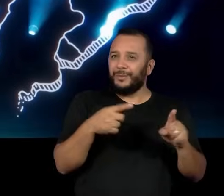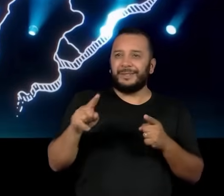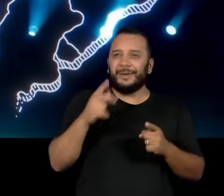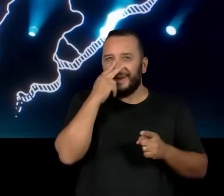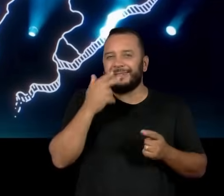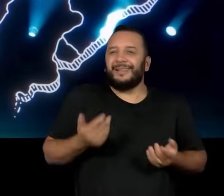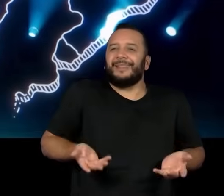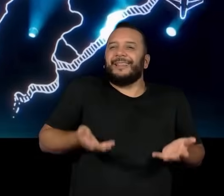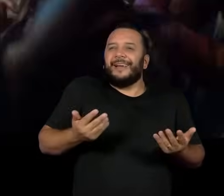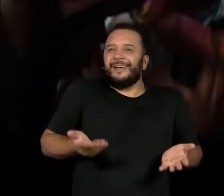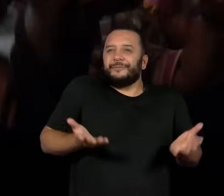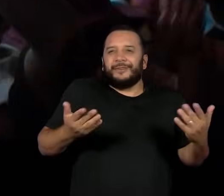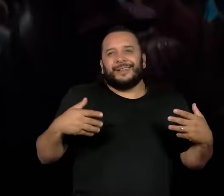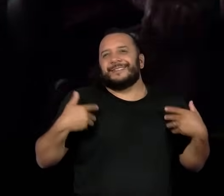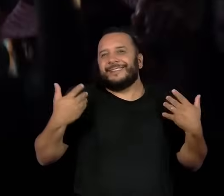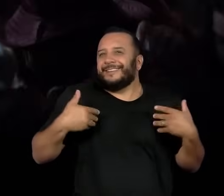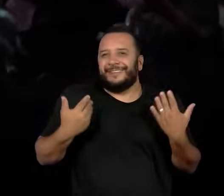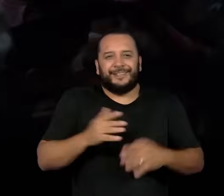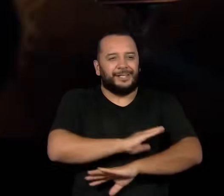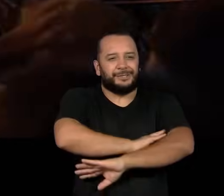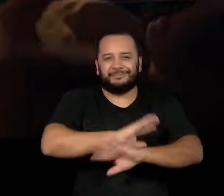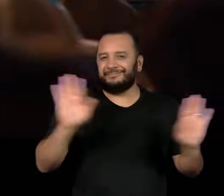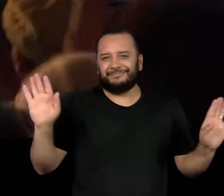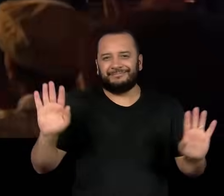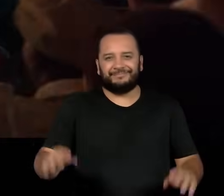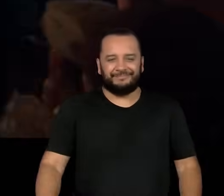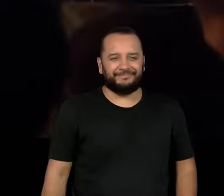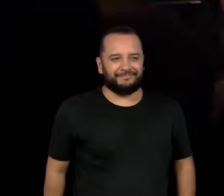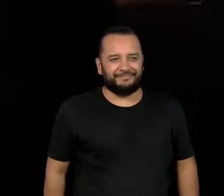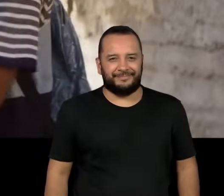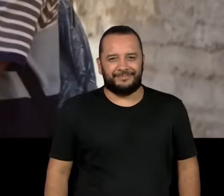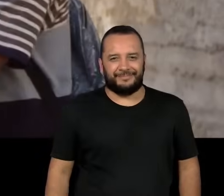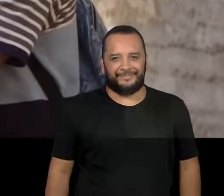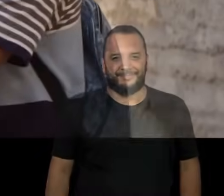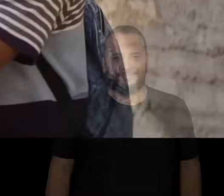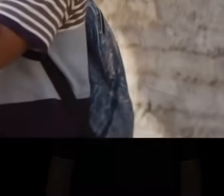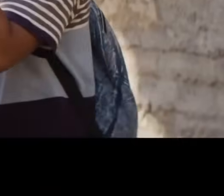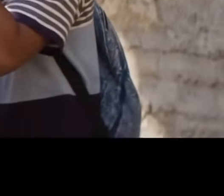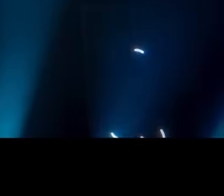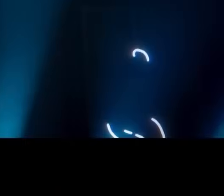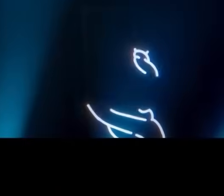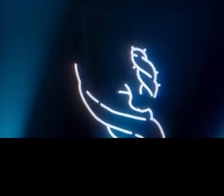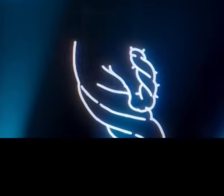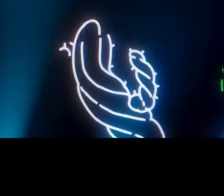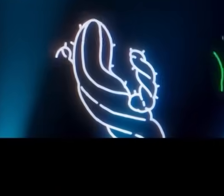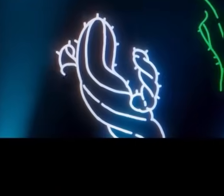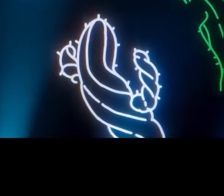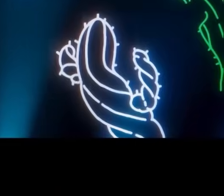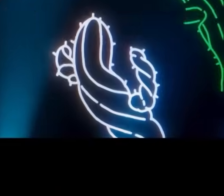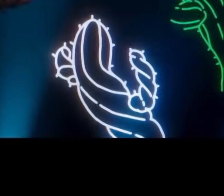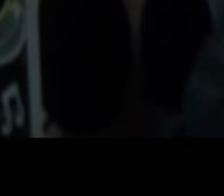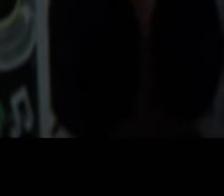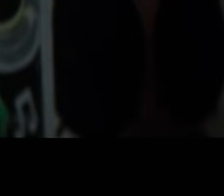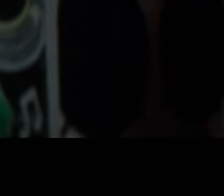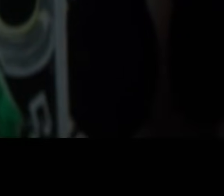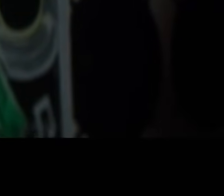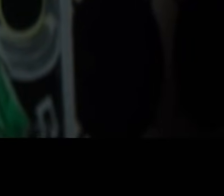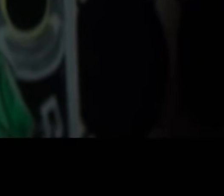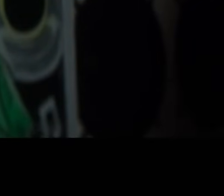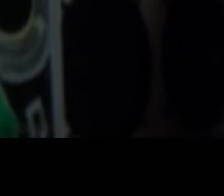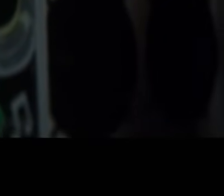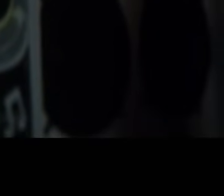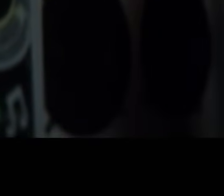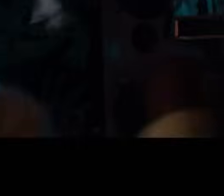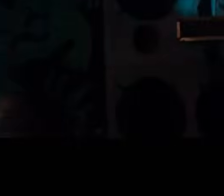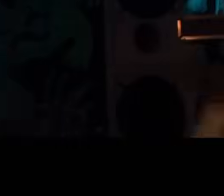leveza. Salve, salve, salve, salve. Salve, salve, salve, salve.